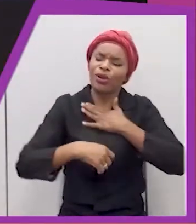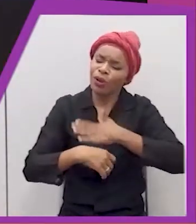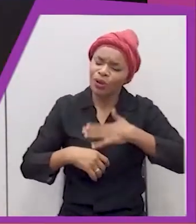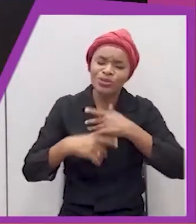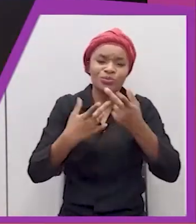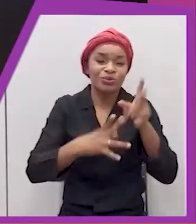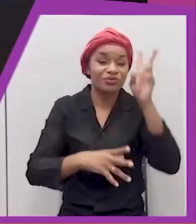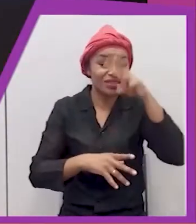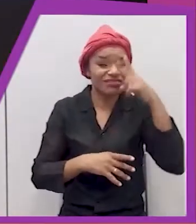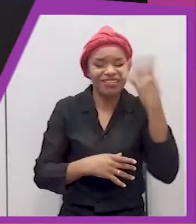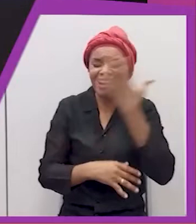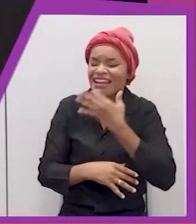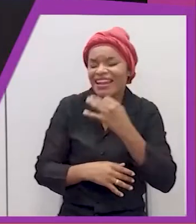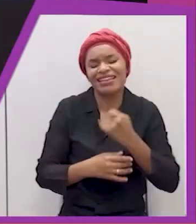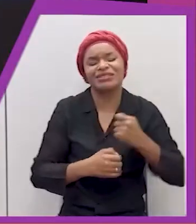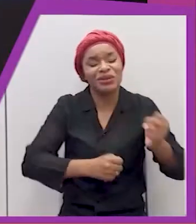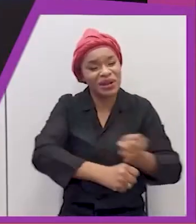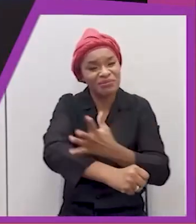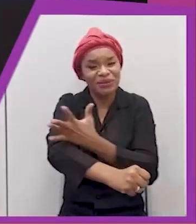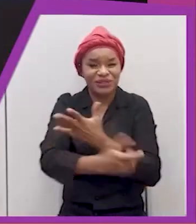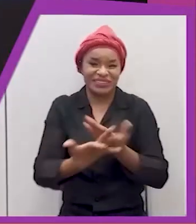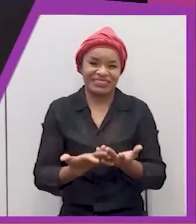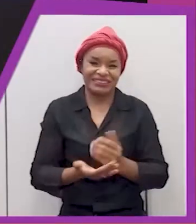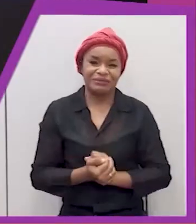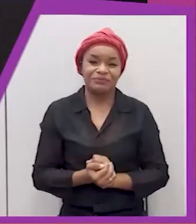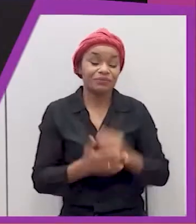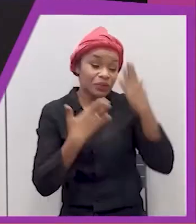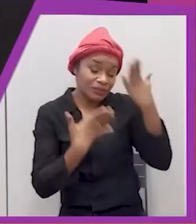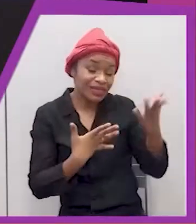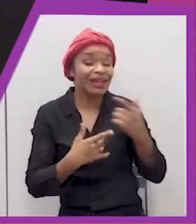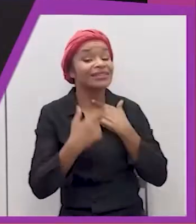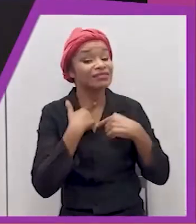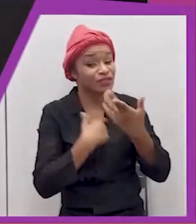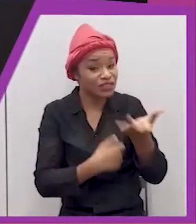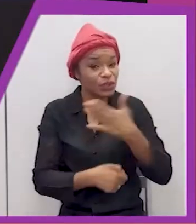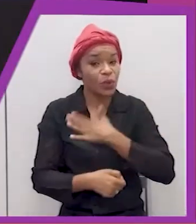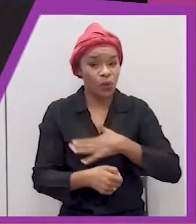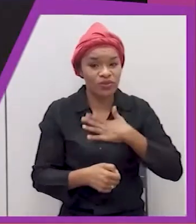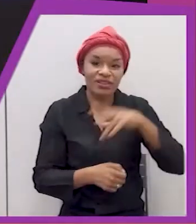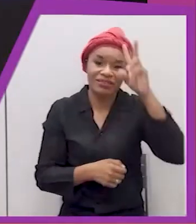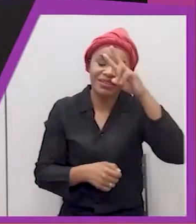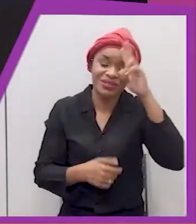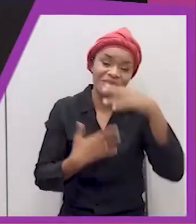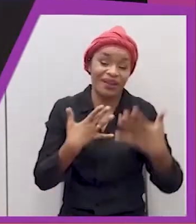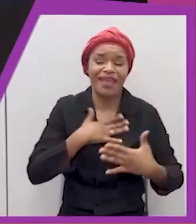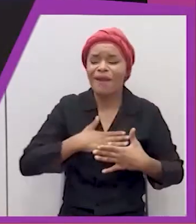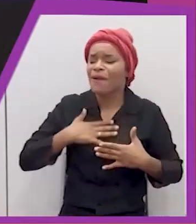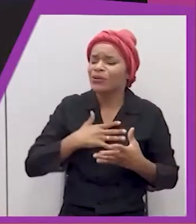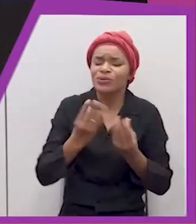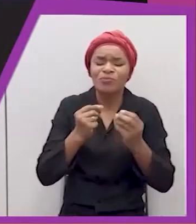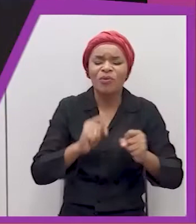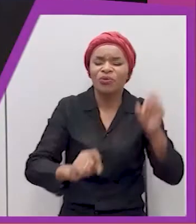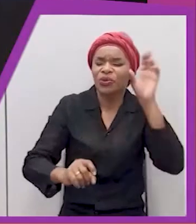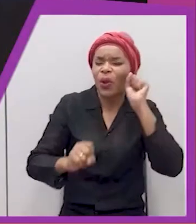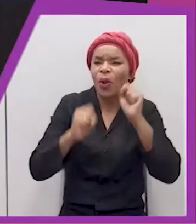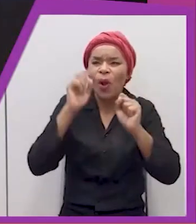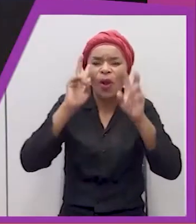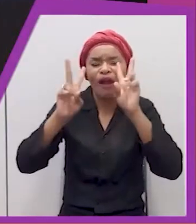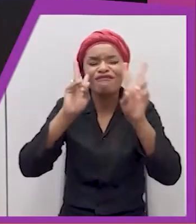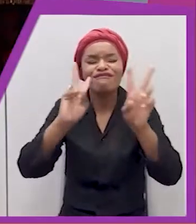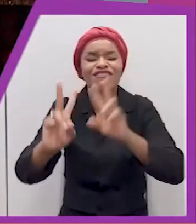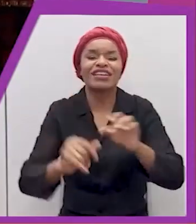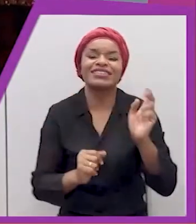posso dizer a nossa infância porque o meu avô quando ele tava junto com as crianças ele se tornava criança também ele entrava nas